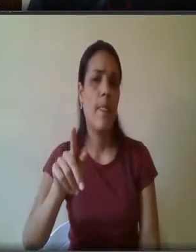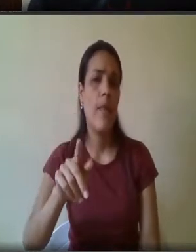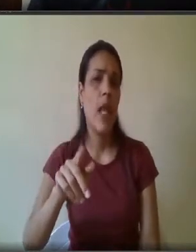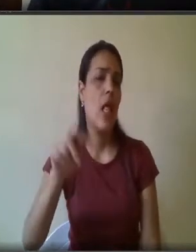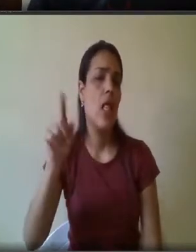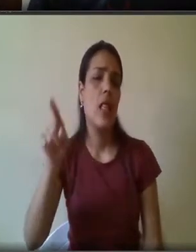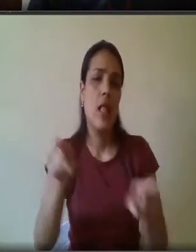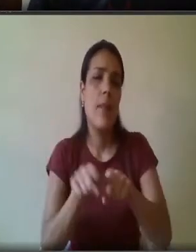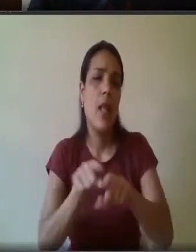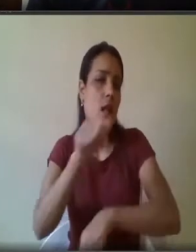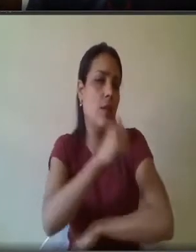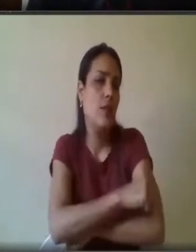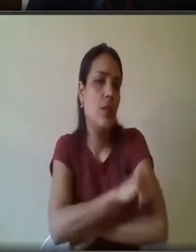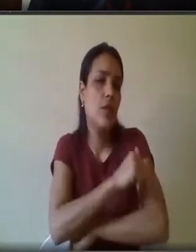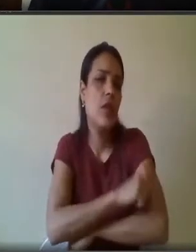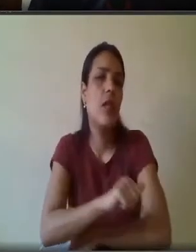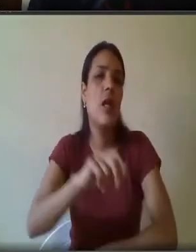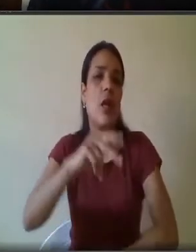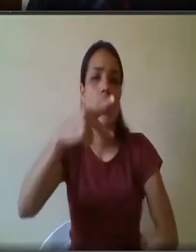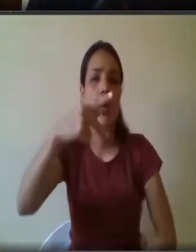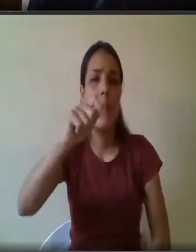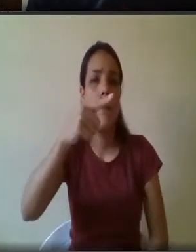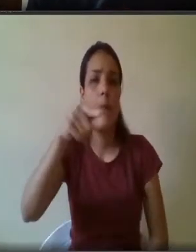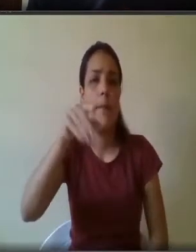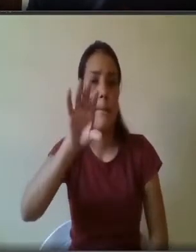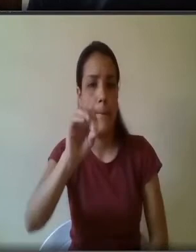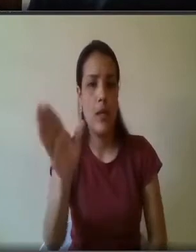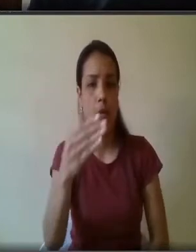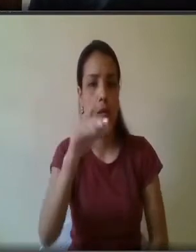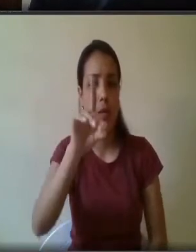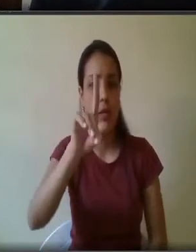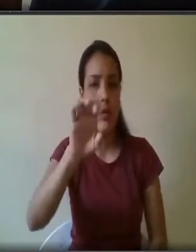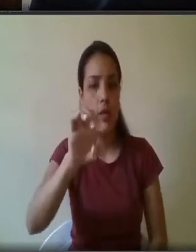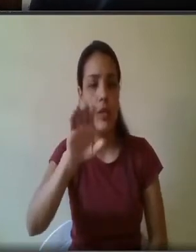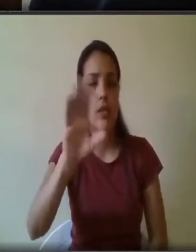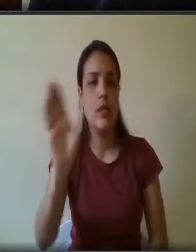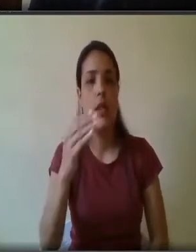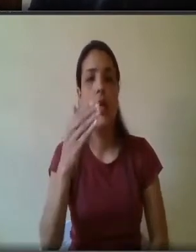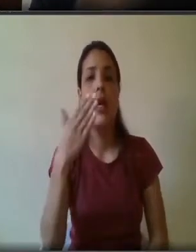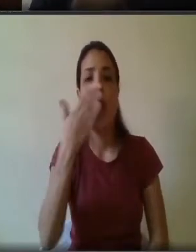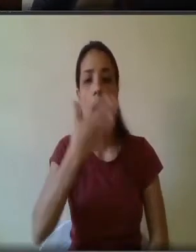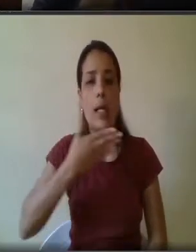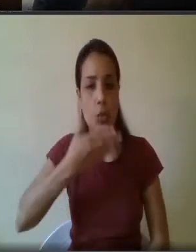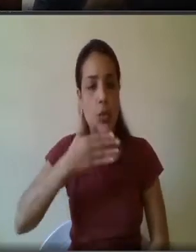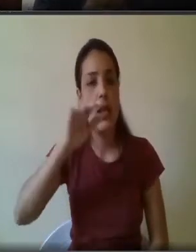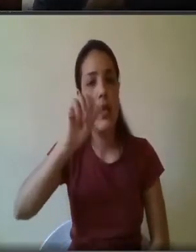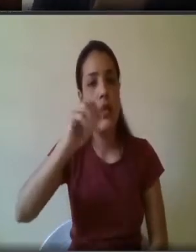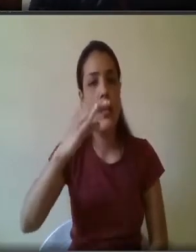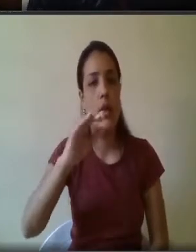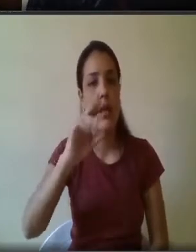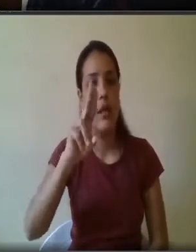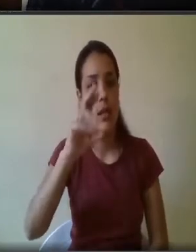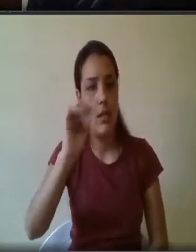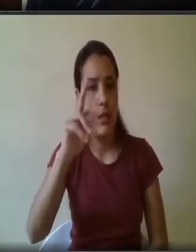Janeiro. Tá? É um Inselberg muito bacana. Aqui,